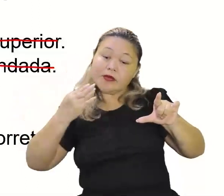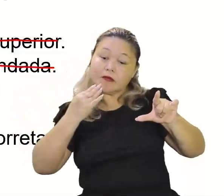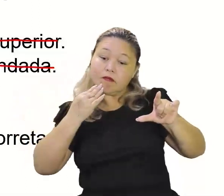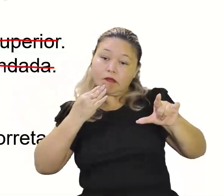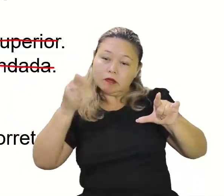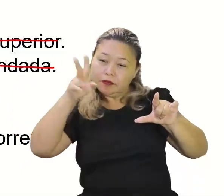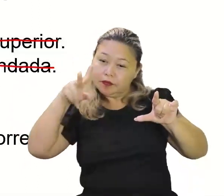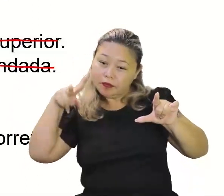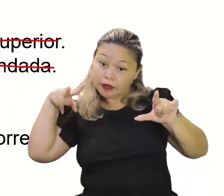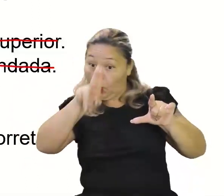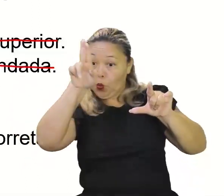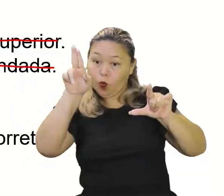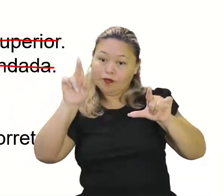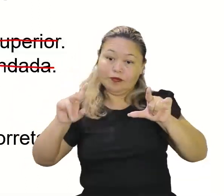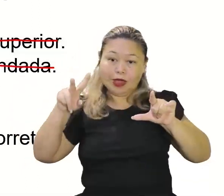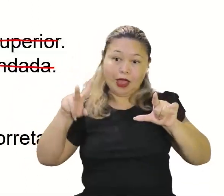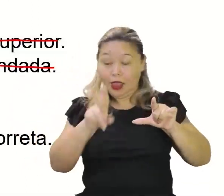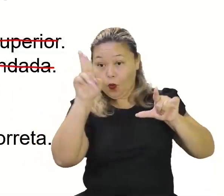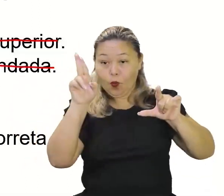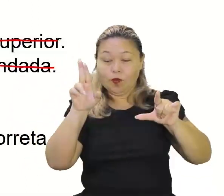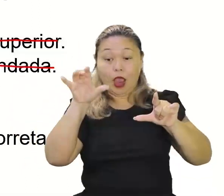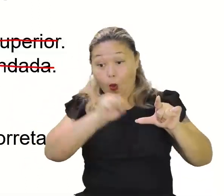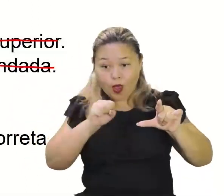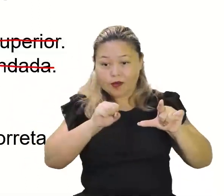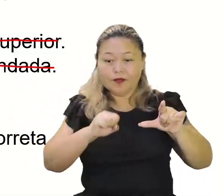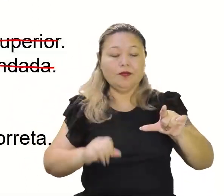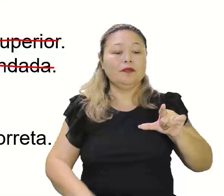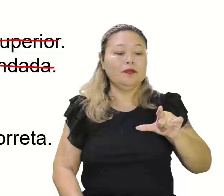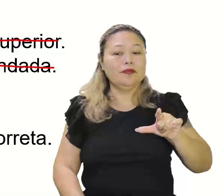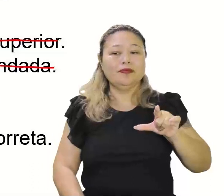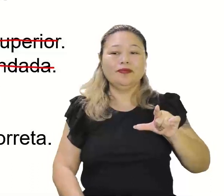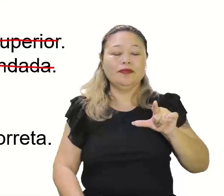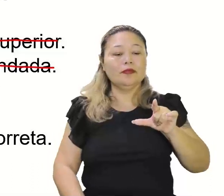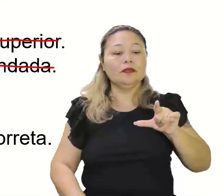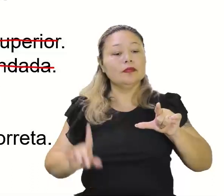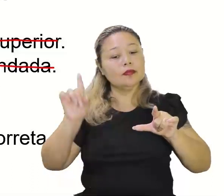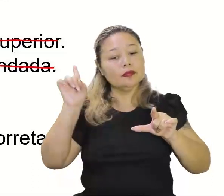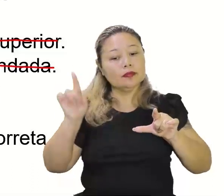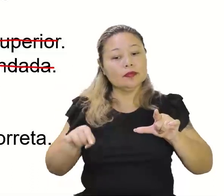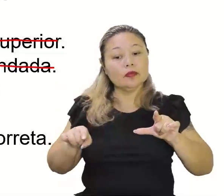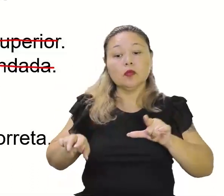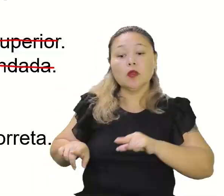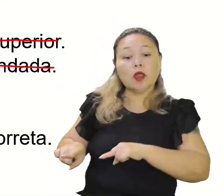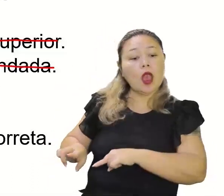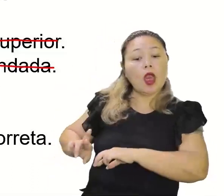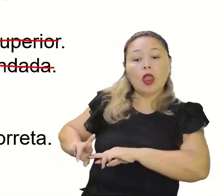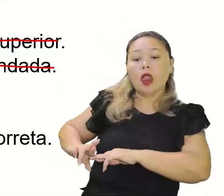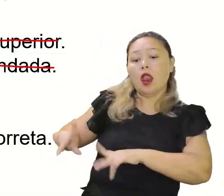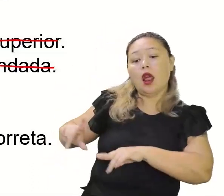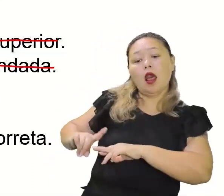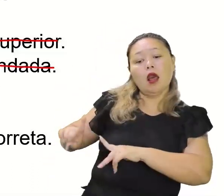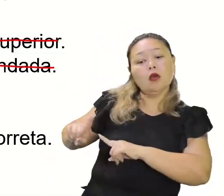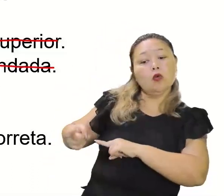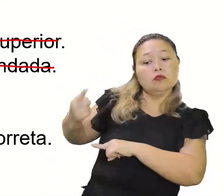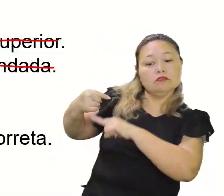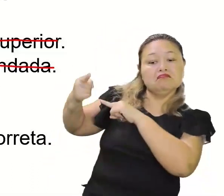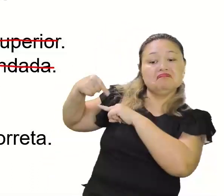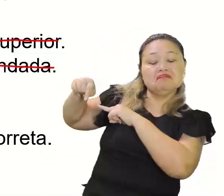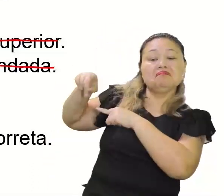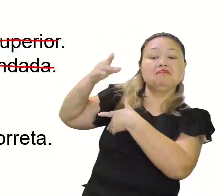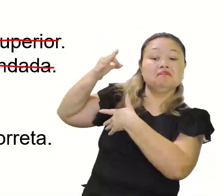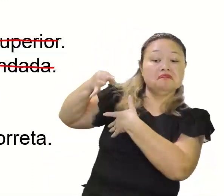veio Comeu um pedaço ali, né? Cortou uma fatia então, do queijo. Com certeza, nenhuma das alternativas anteriores